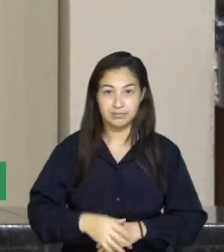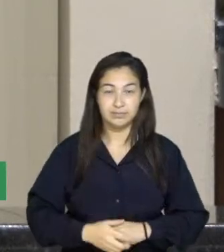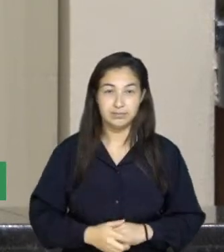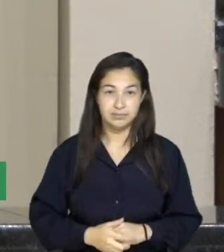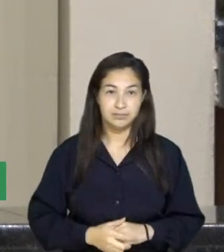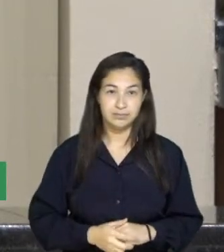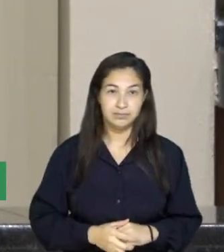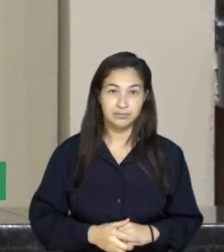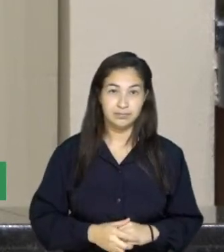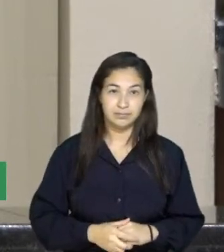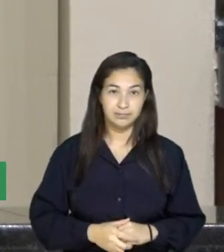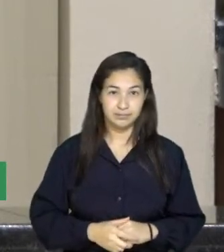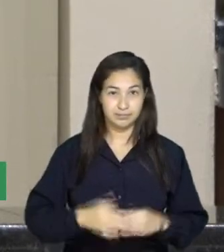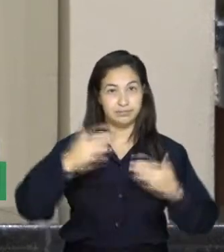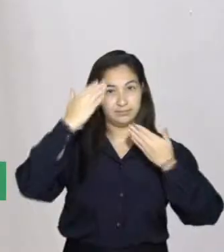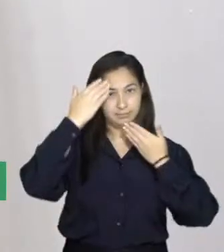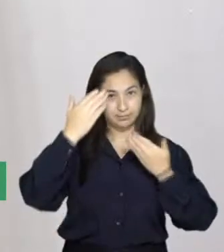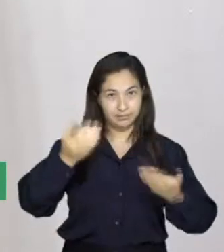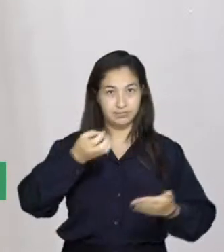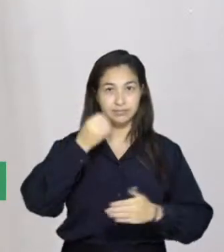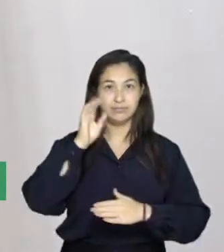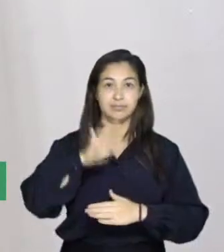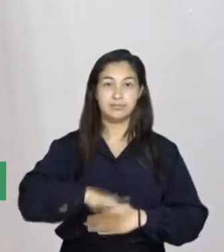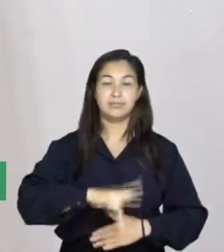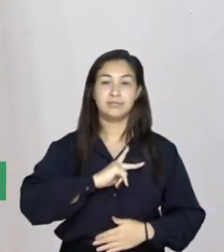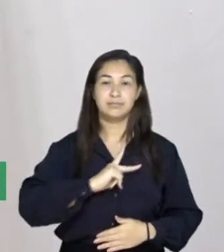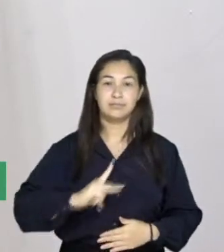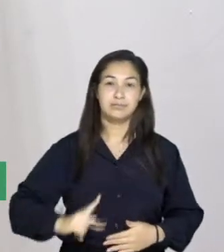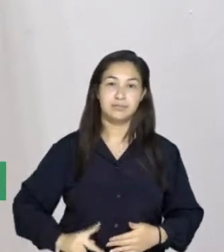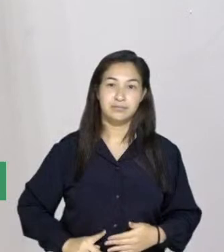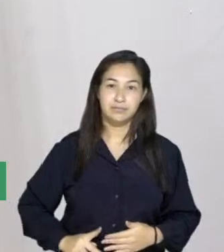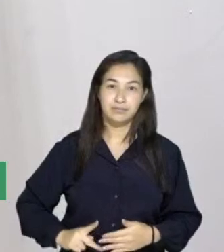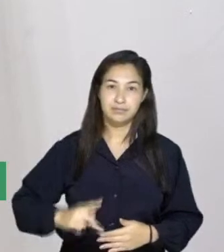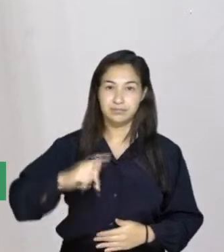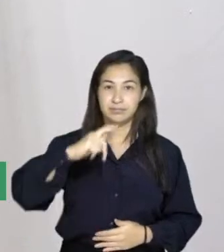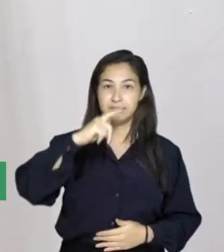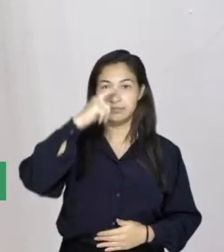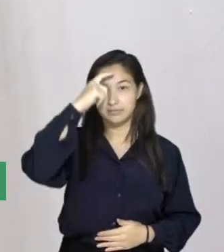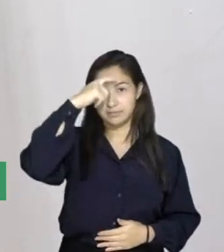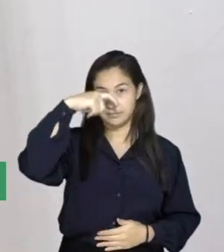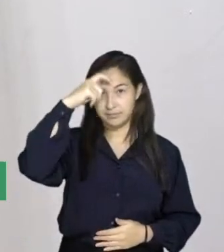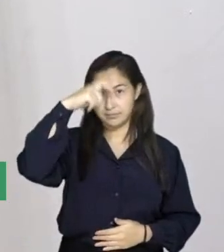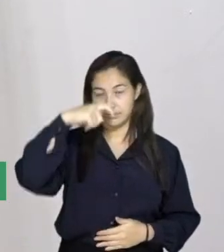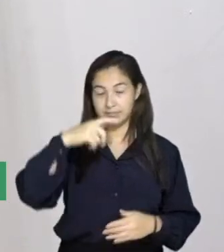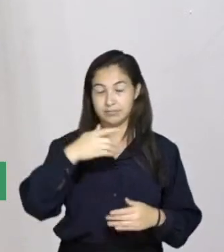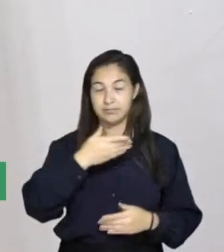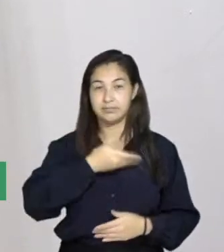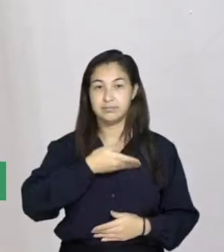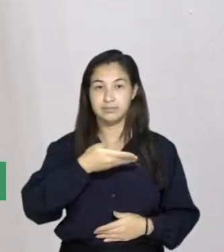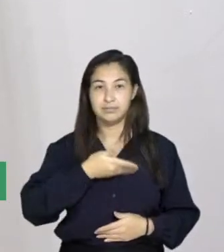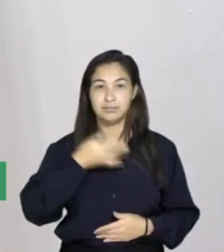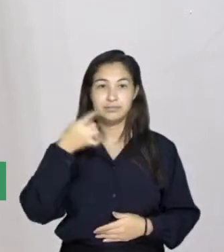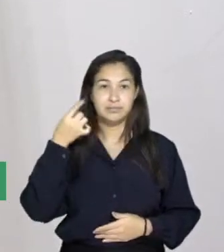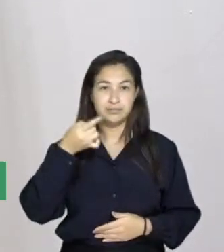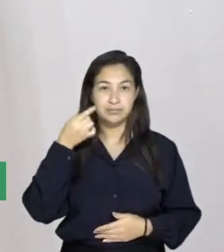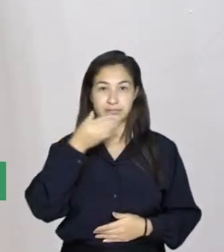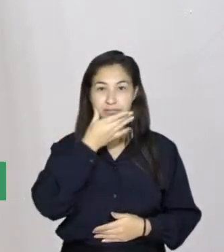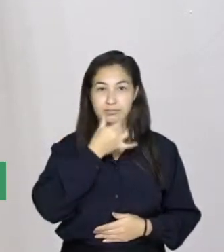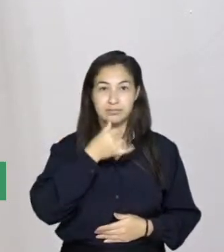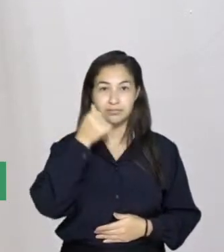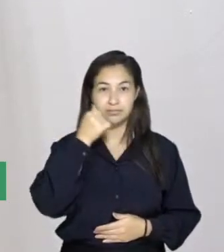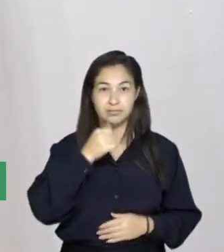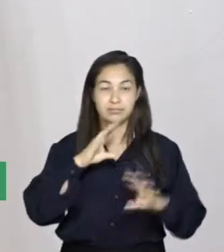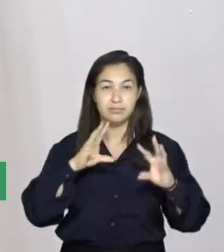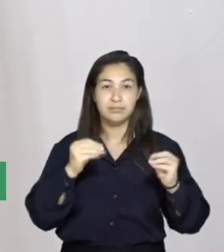Muito obrigado. Boa tarde, presidente Maurício Escudelar, que, colegas, deputadas e deputados, a